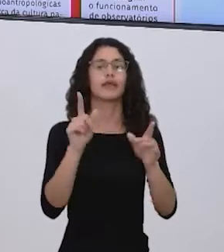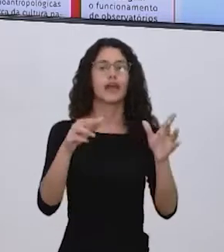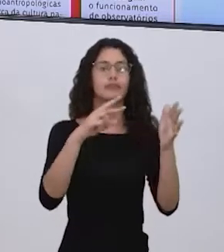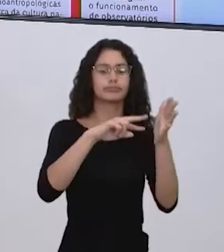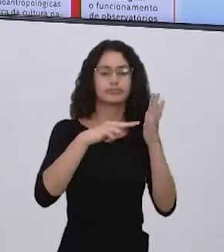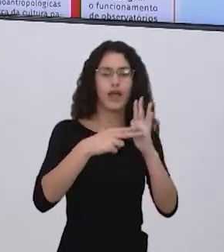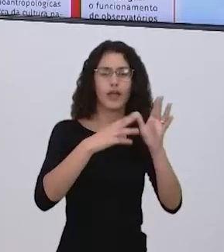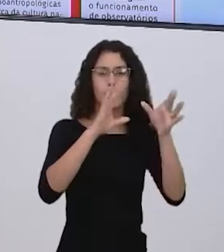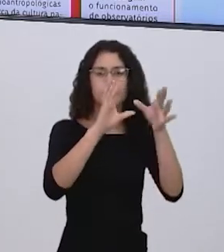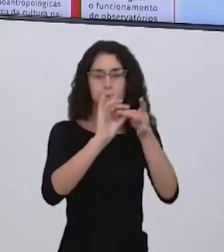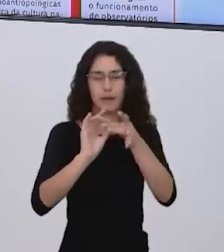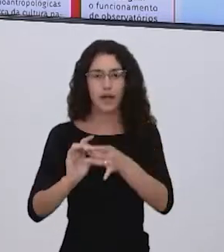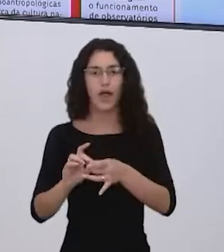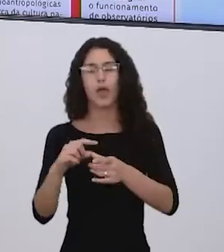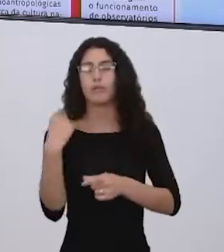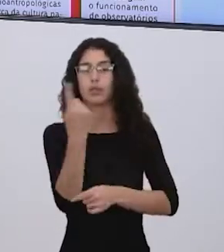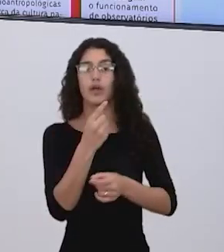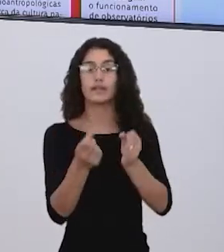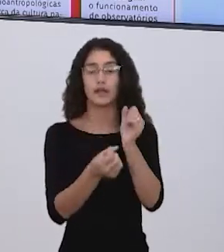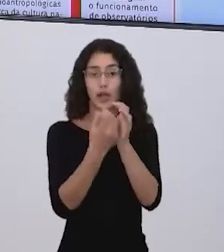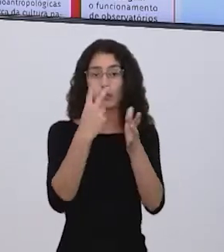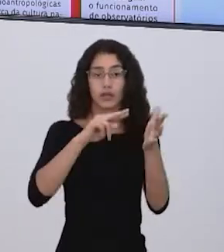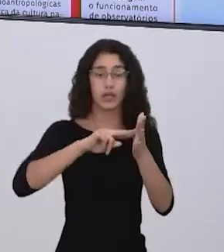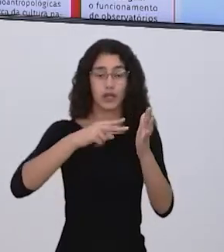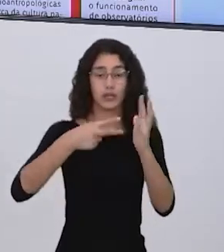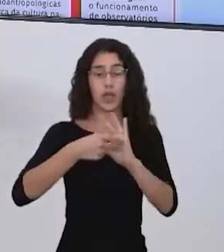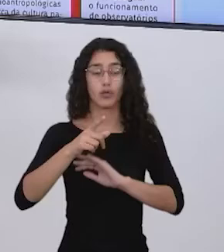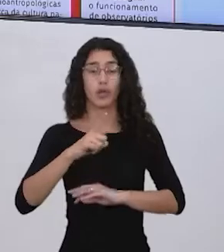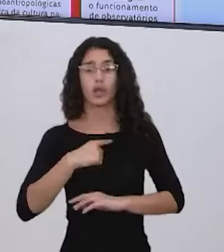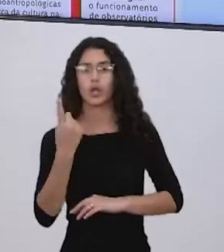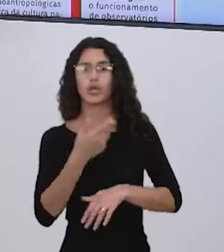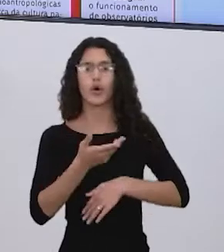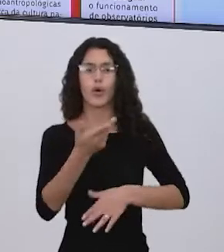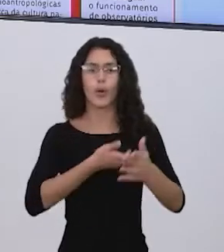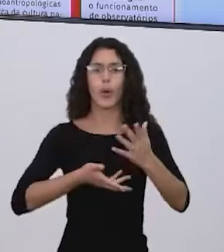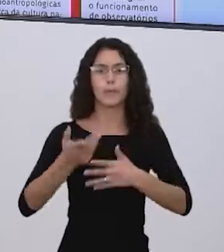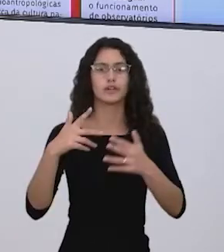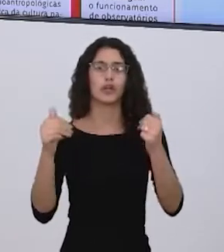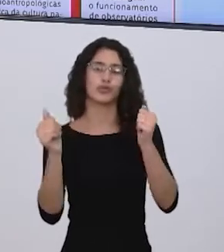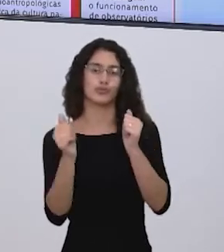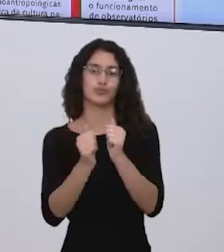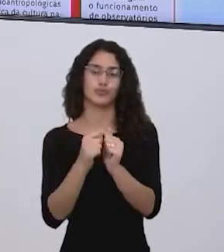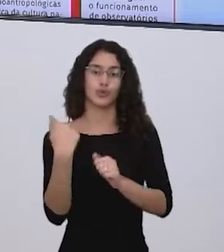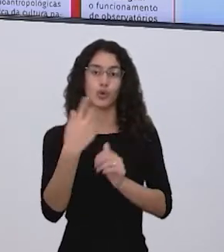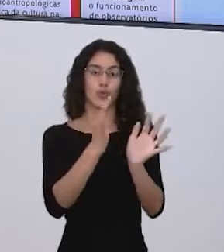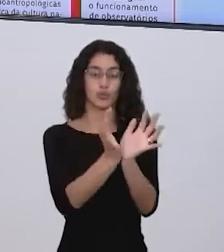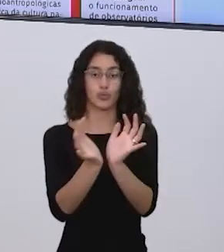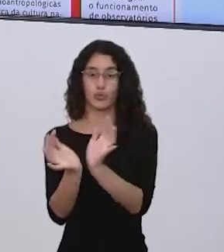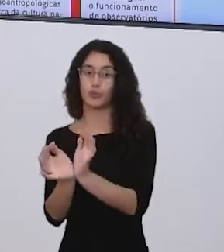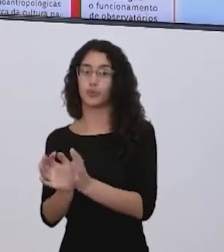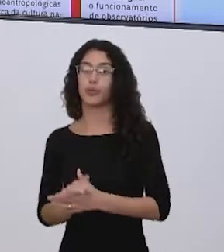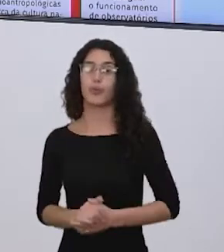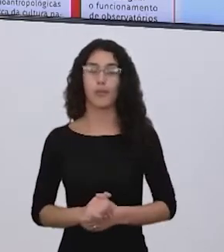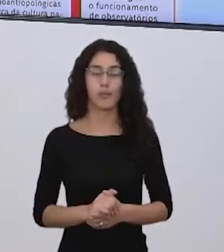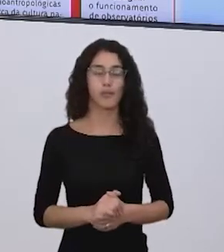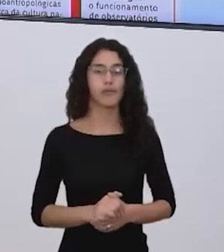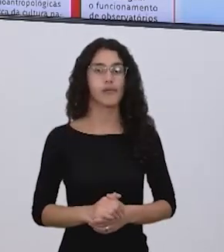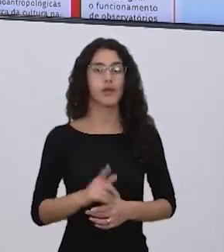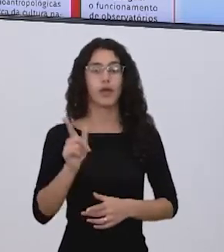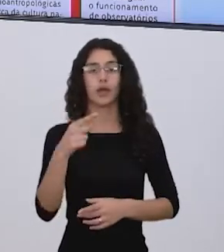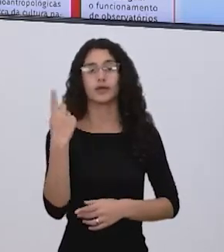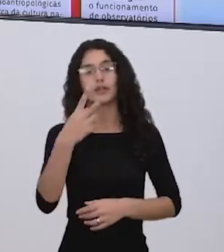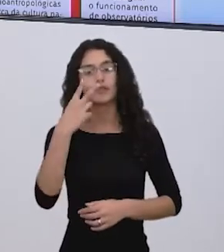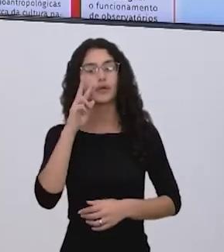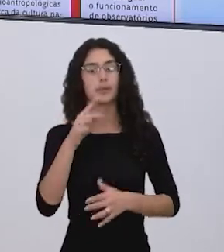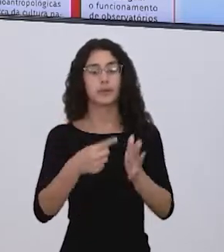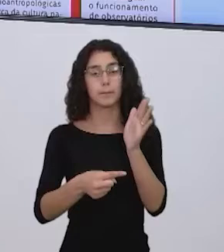de significados, porque nós criamos significados e a gente compartilha eles com o nosso grupo. Então, isso foi o que a